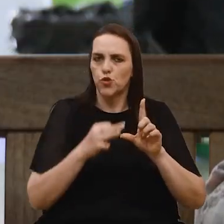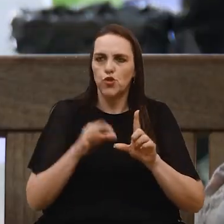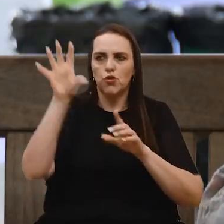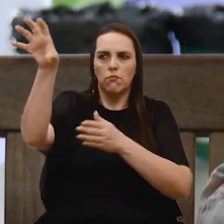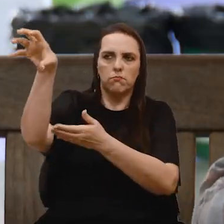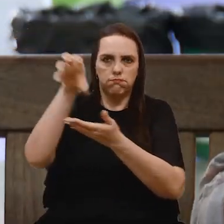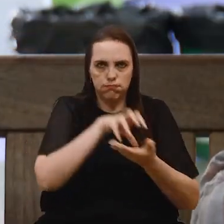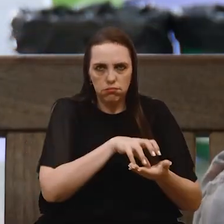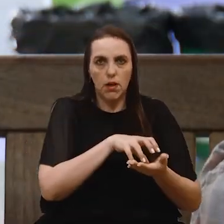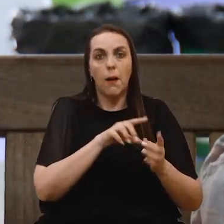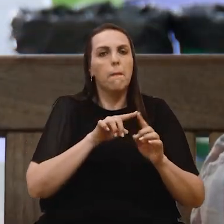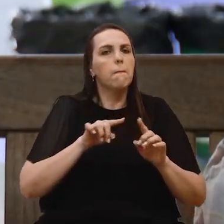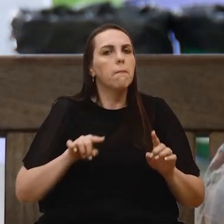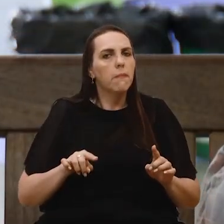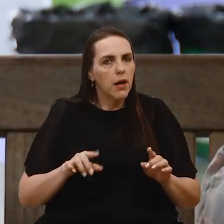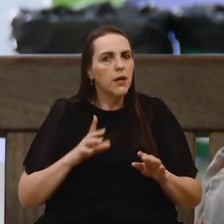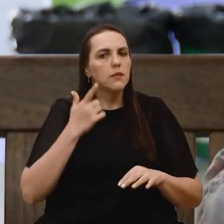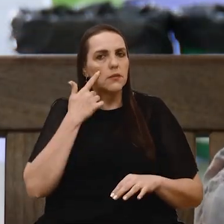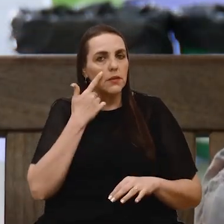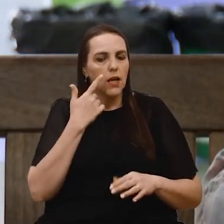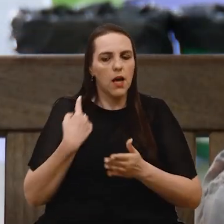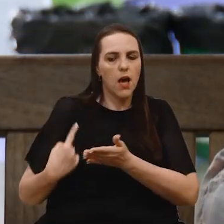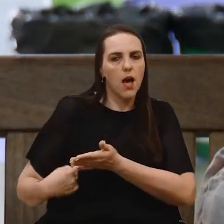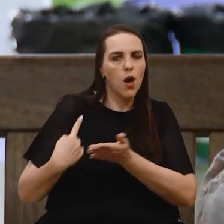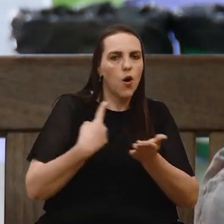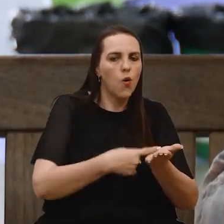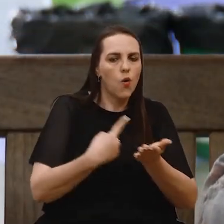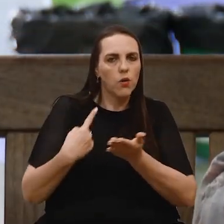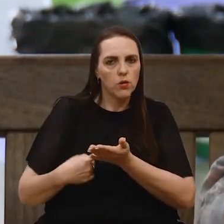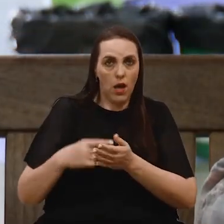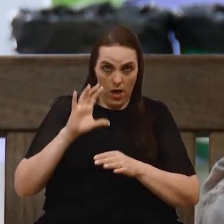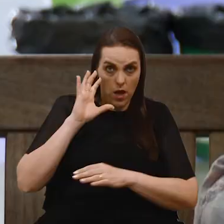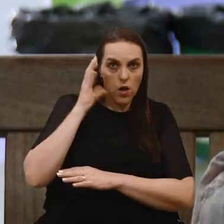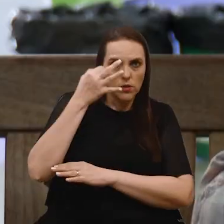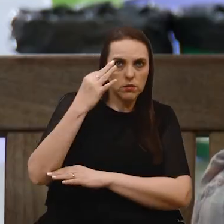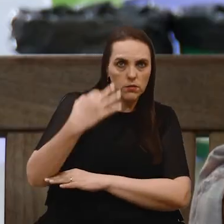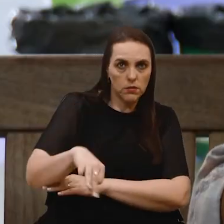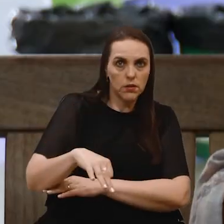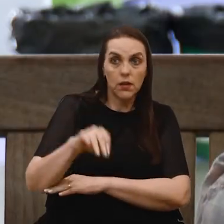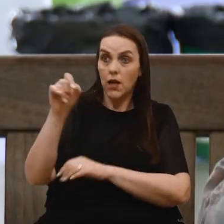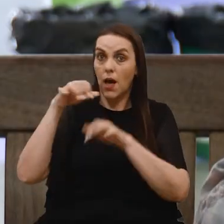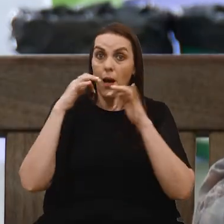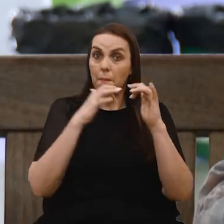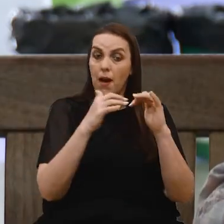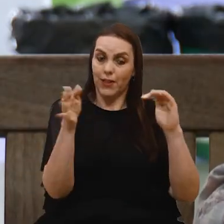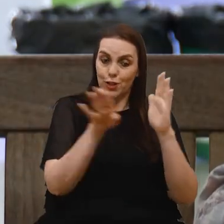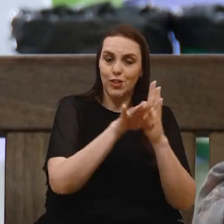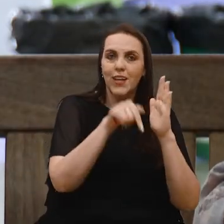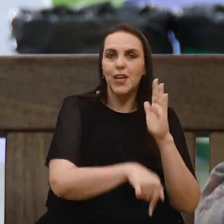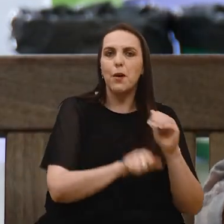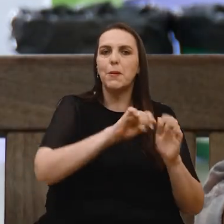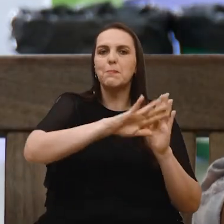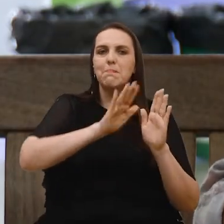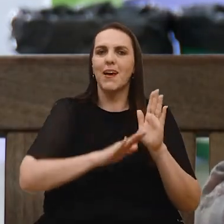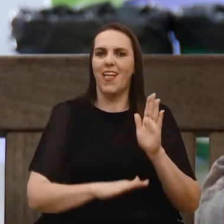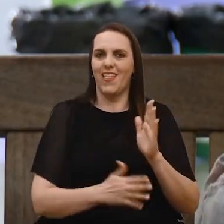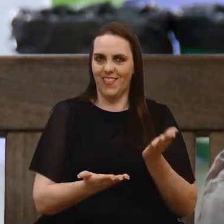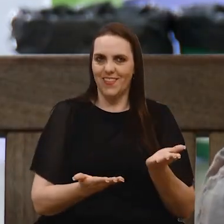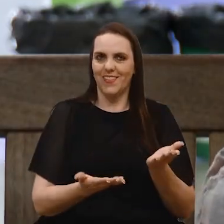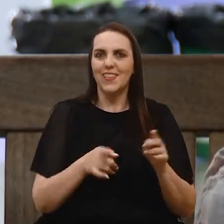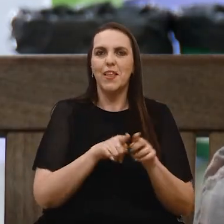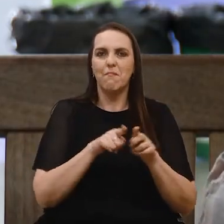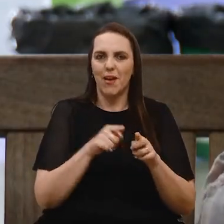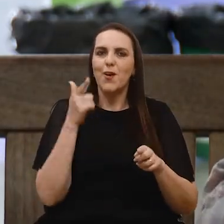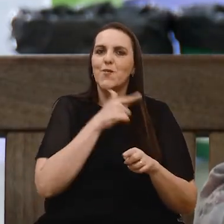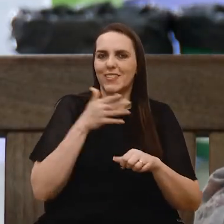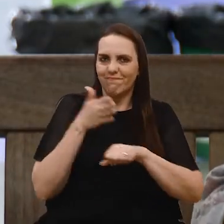logística, enfim. Mas num eventual acordo, em saindo o acordo, essas máquinas vão chegar mais baratas, elas vão se tornar